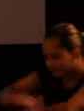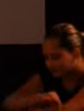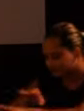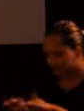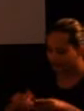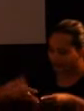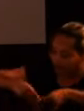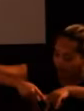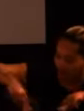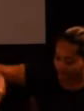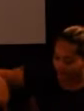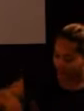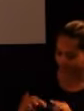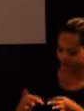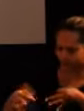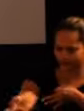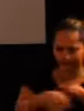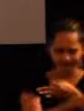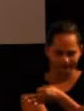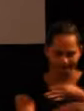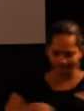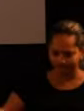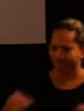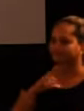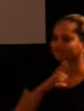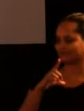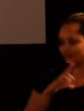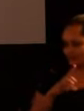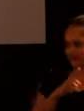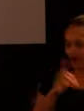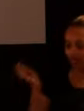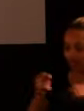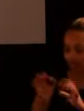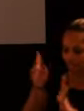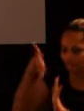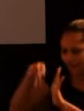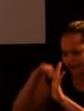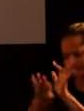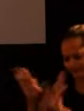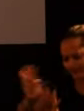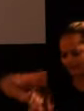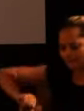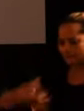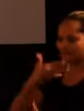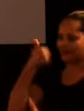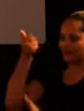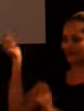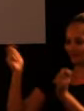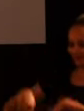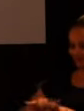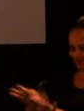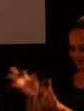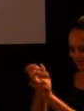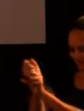terreno, do perímetro, da disponibilidade do terreno, ele conformar o melhor projeto que ele possa tirar o melhor partido, né?